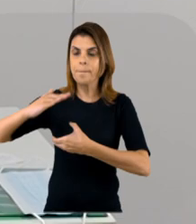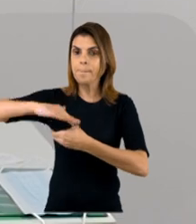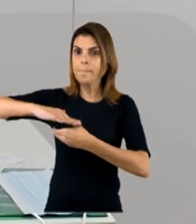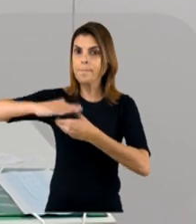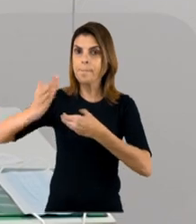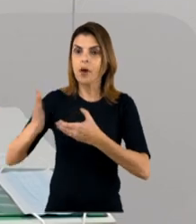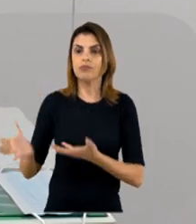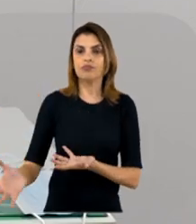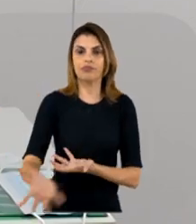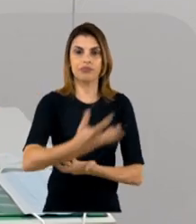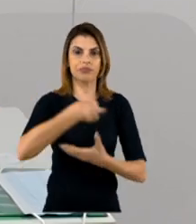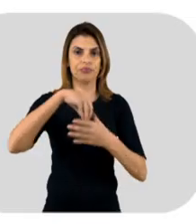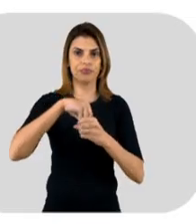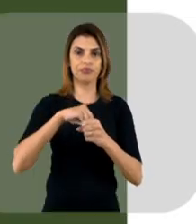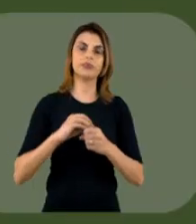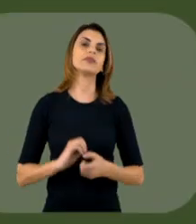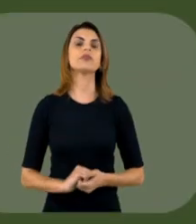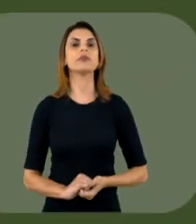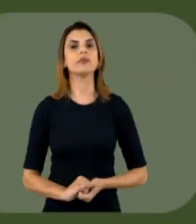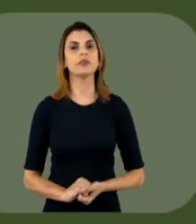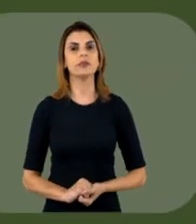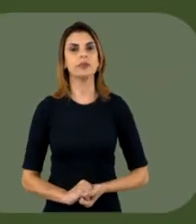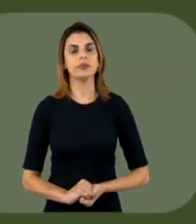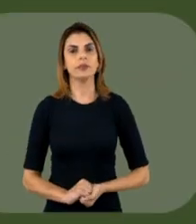escapar ou caixa coletora